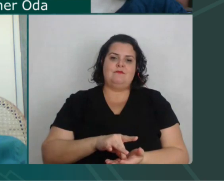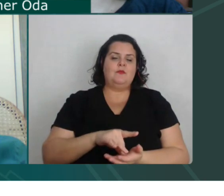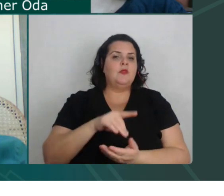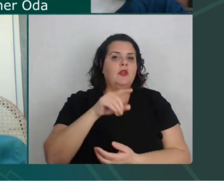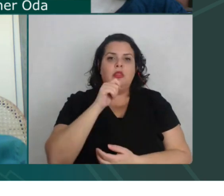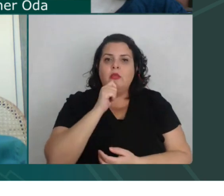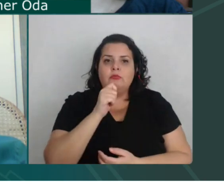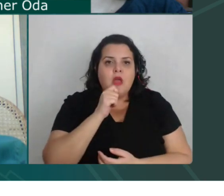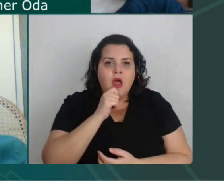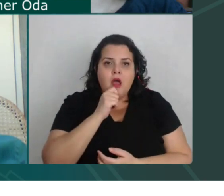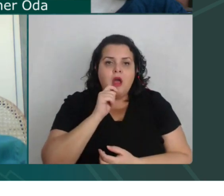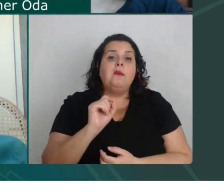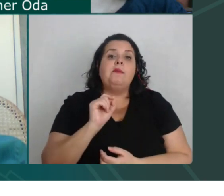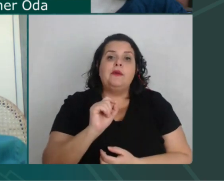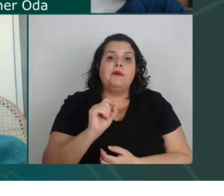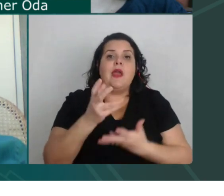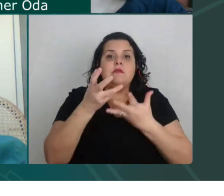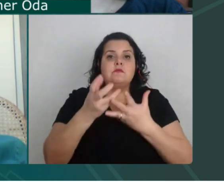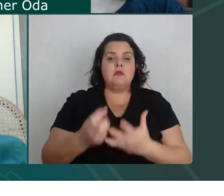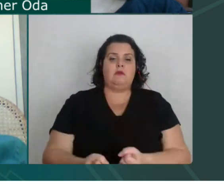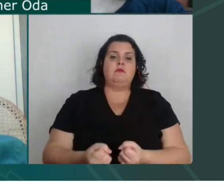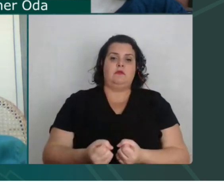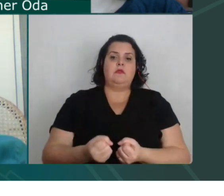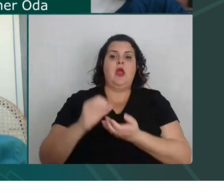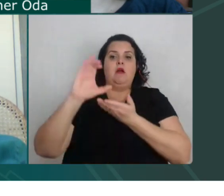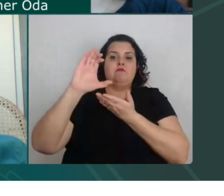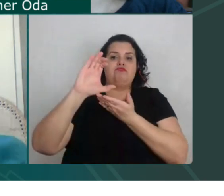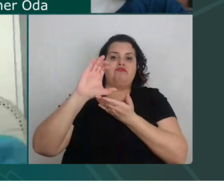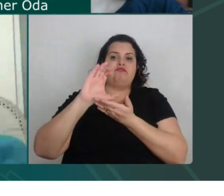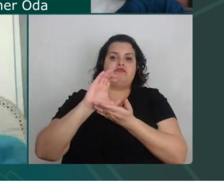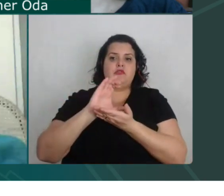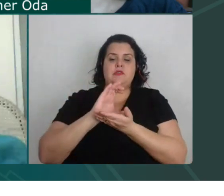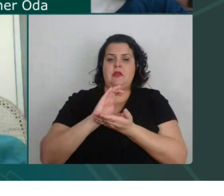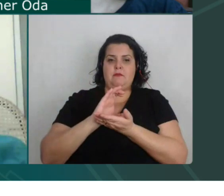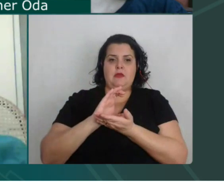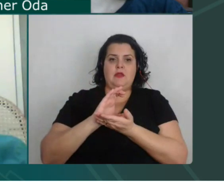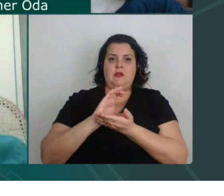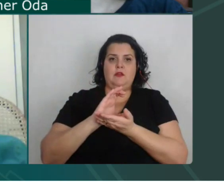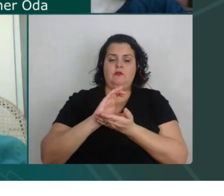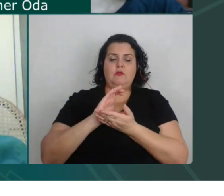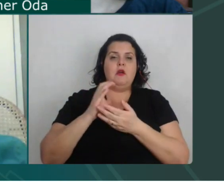da saúde nesse país. Não é possível, né? O SUS